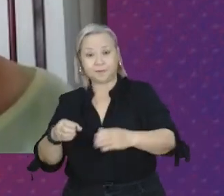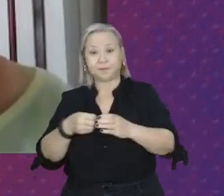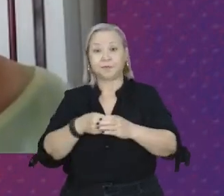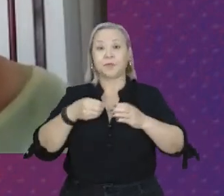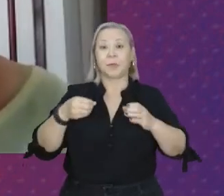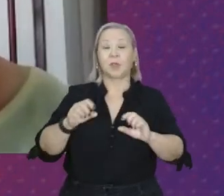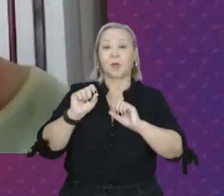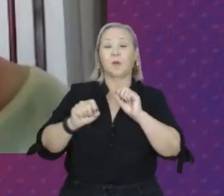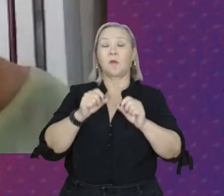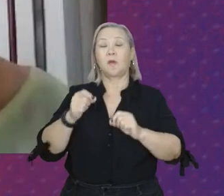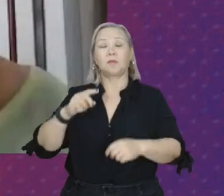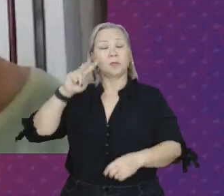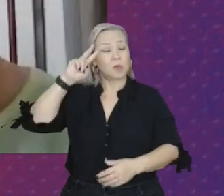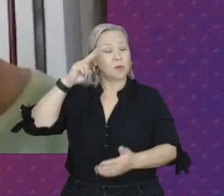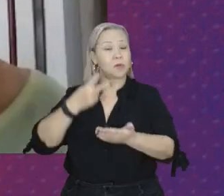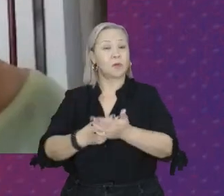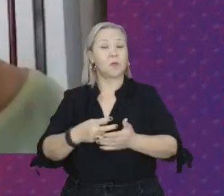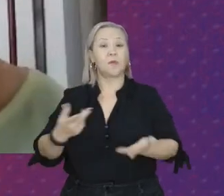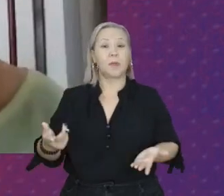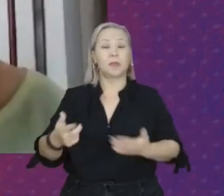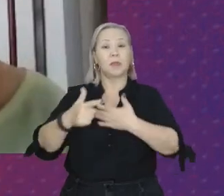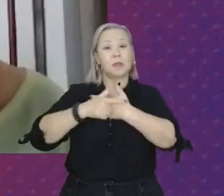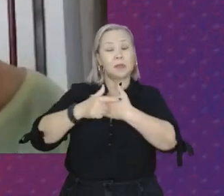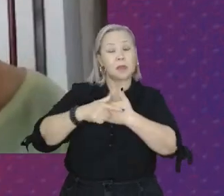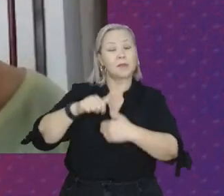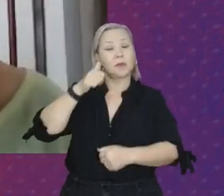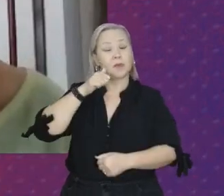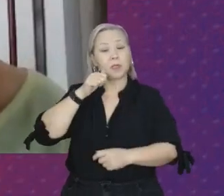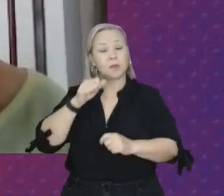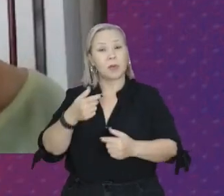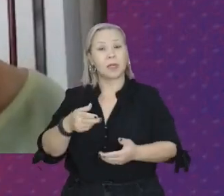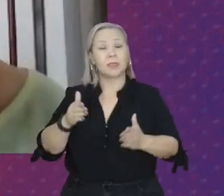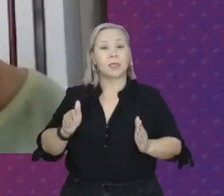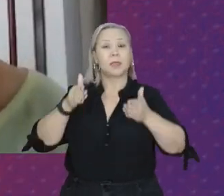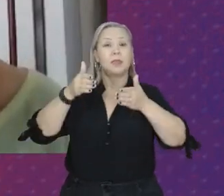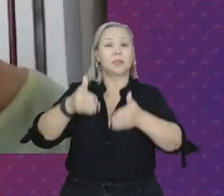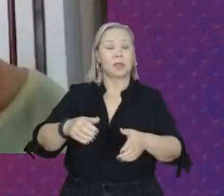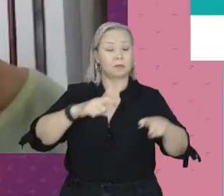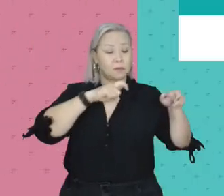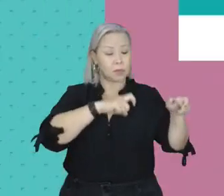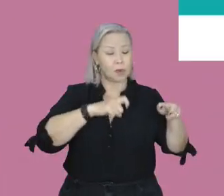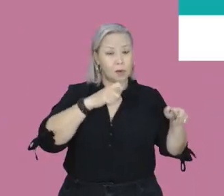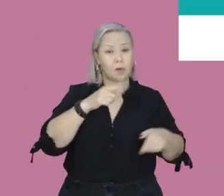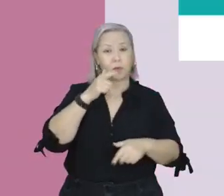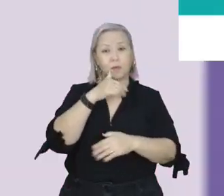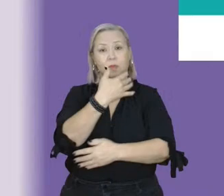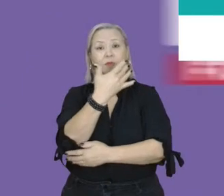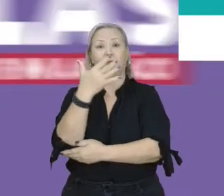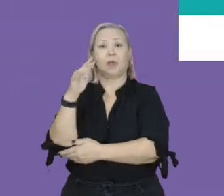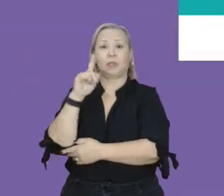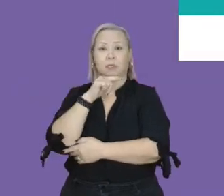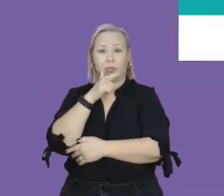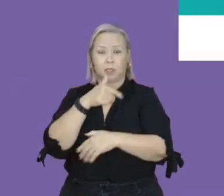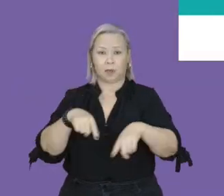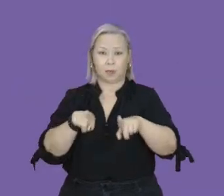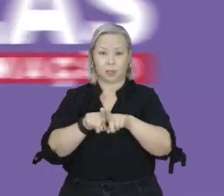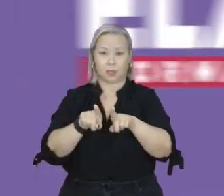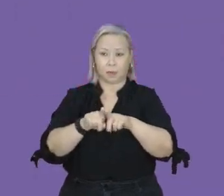das mulheres nas políticas destinadas ao campo, à floresta e às águas. Muito obrigada.